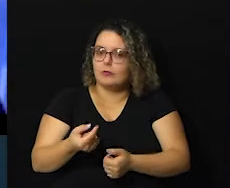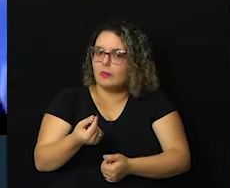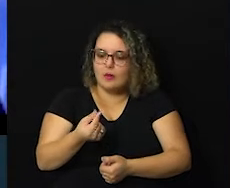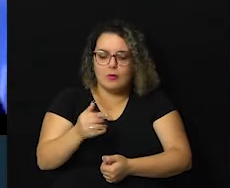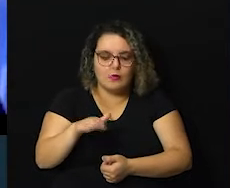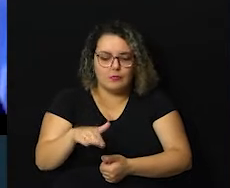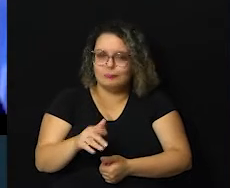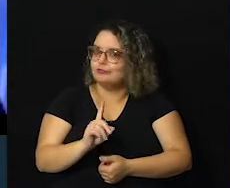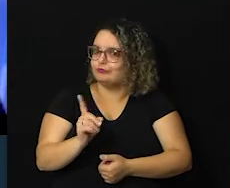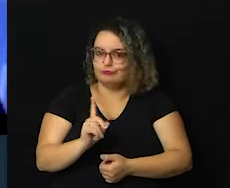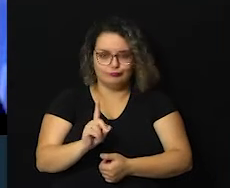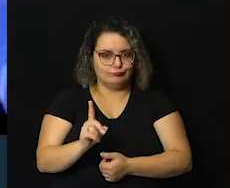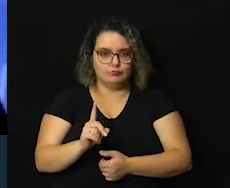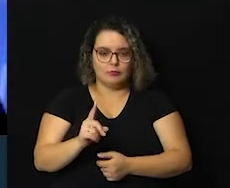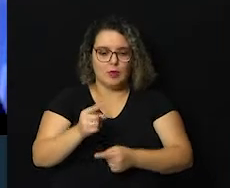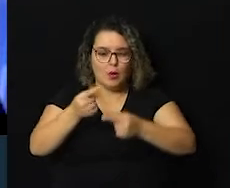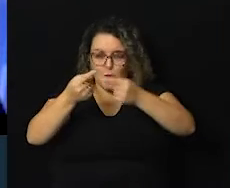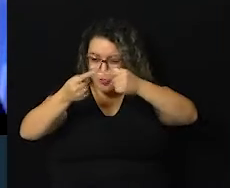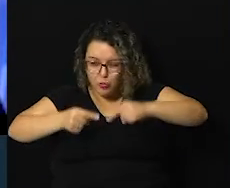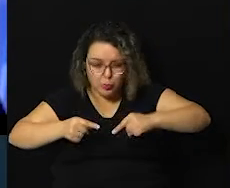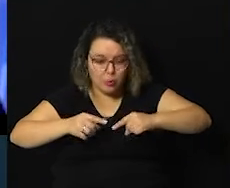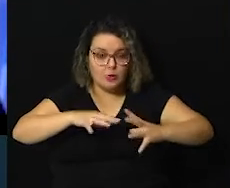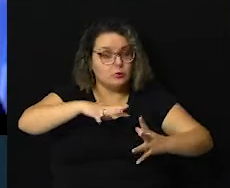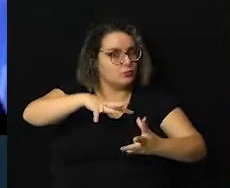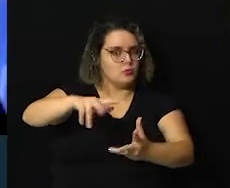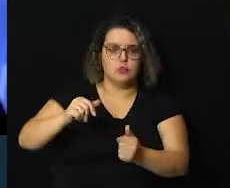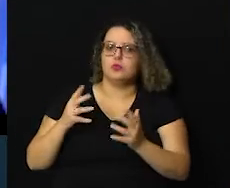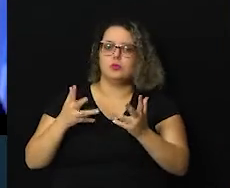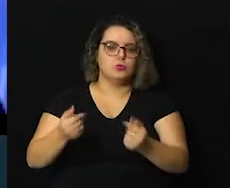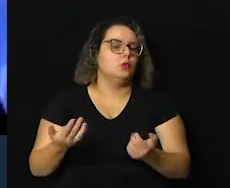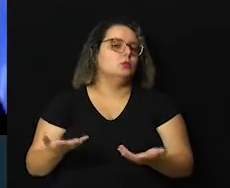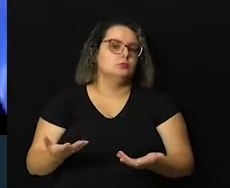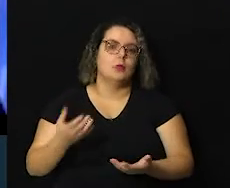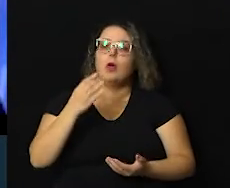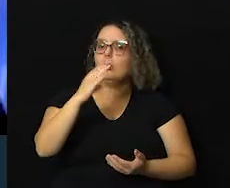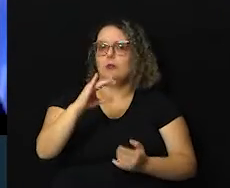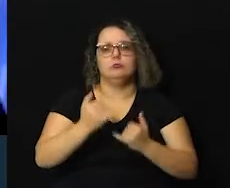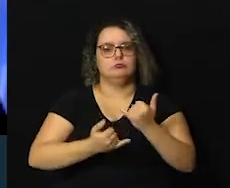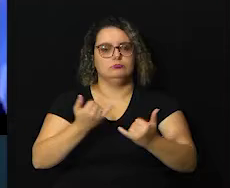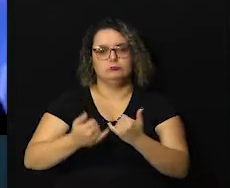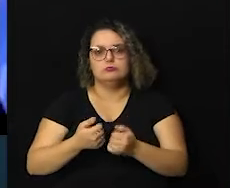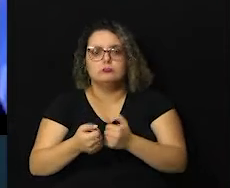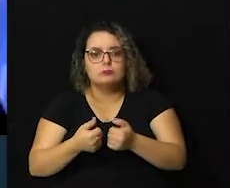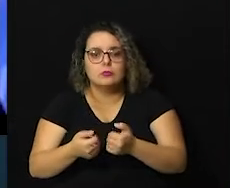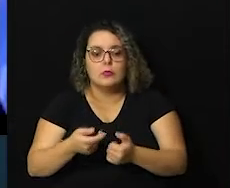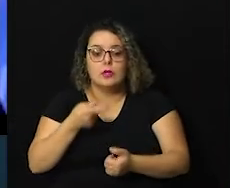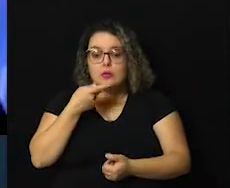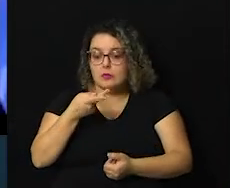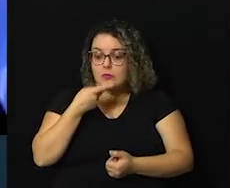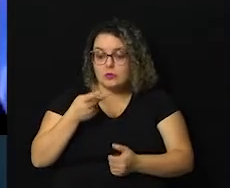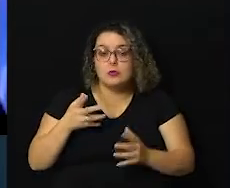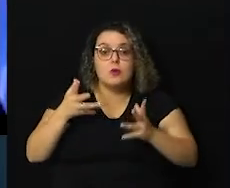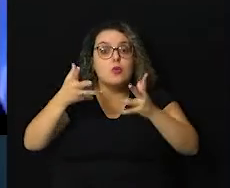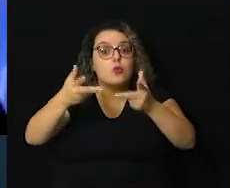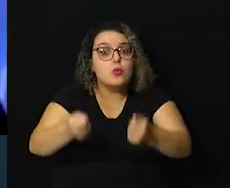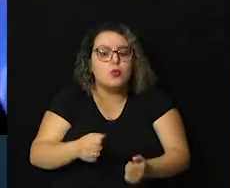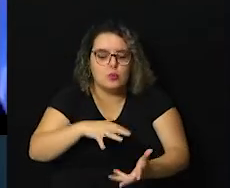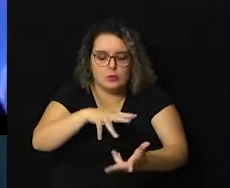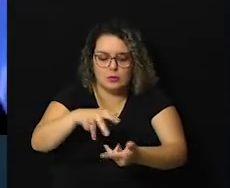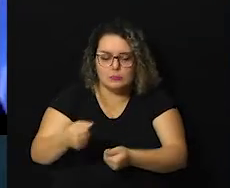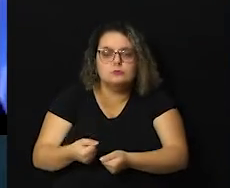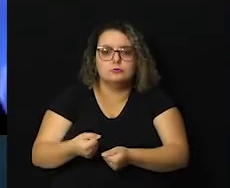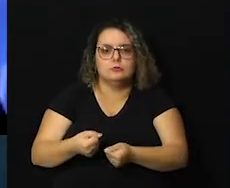complexo EA concorrência é absurda globalmente porque quando você está falando de lançamento de um jogo você tá falando